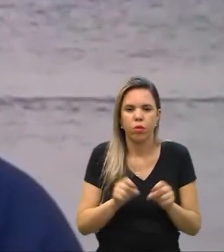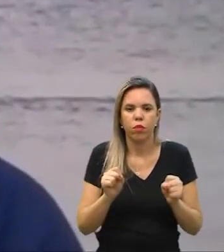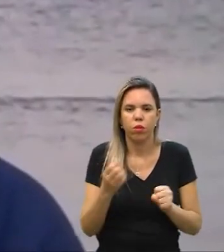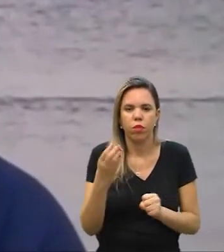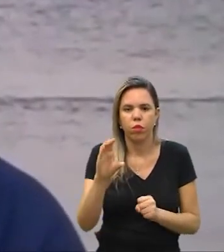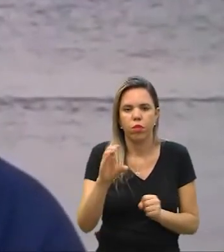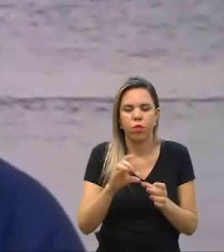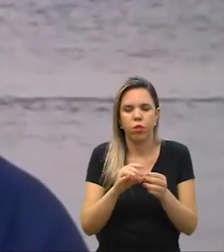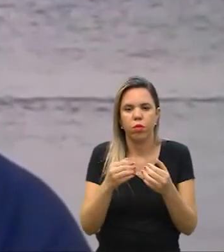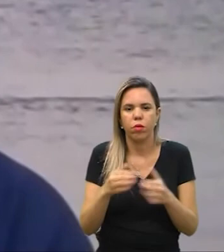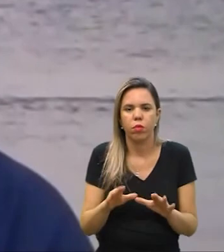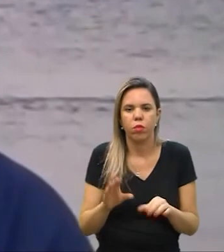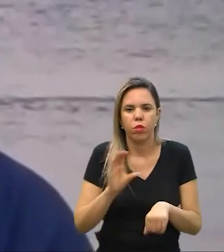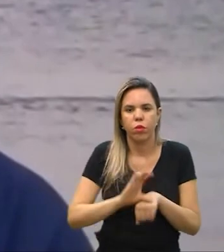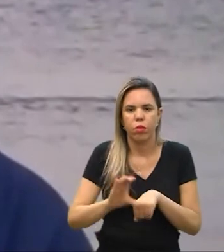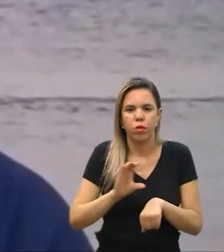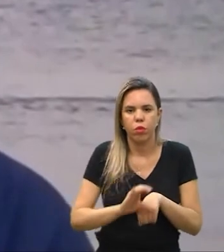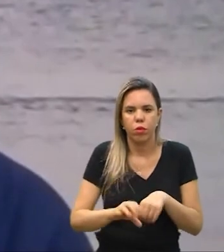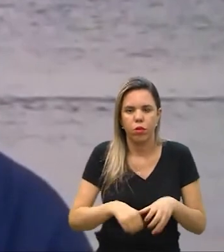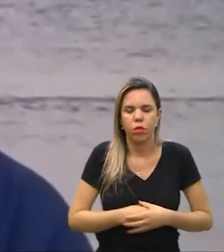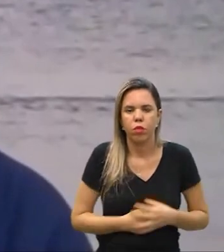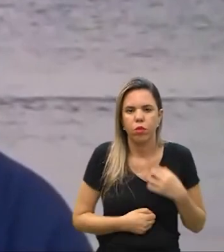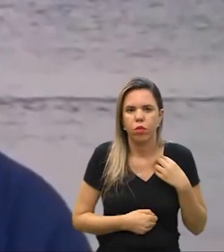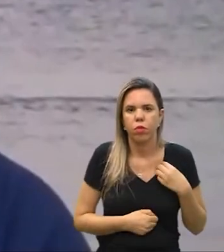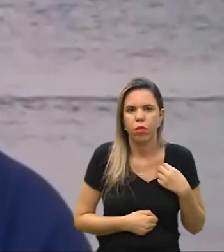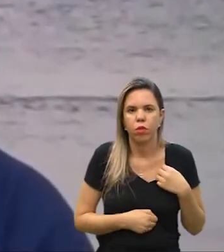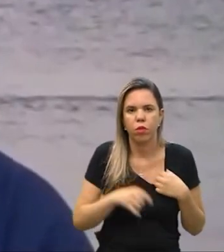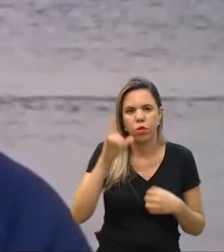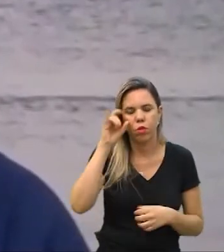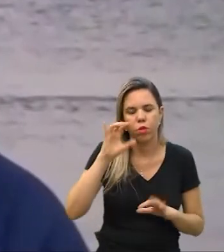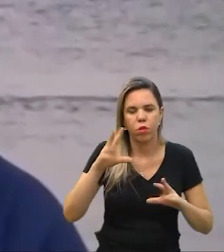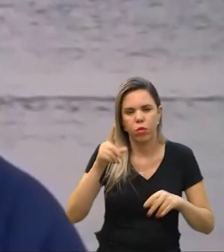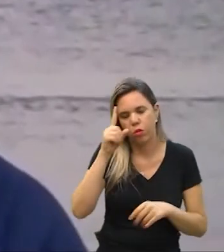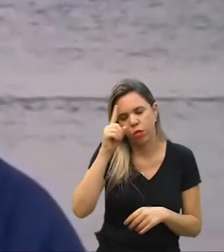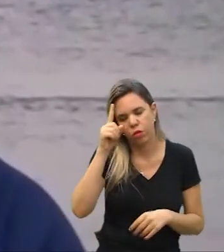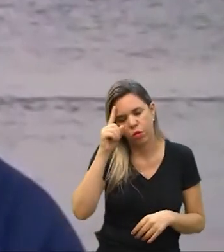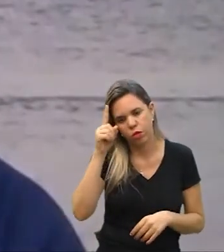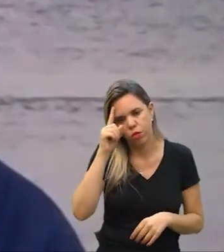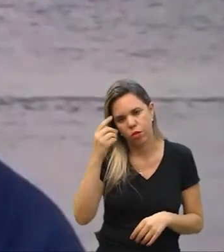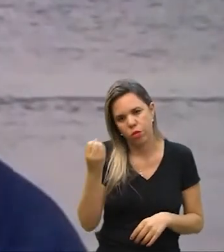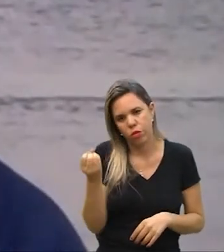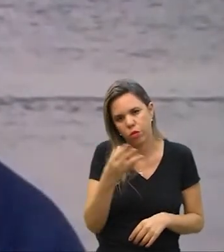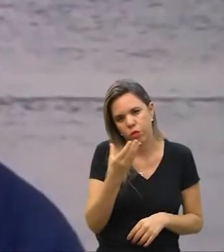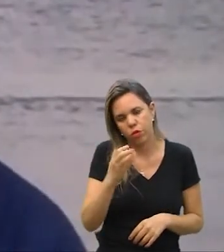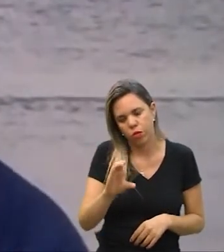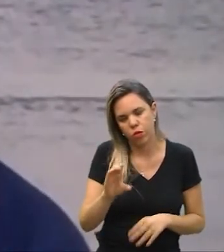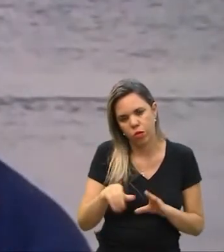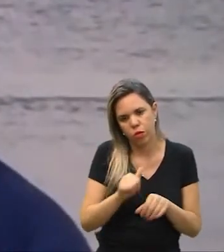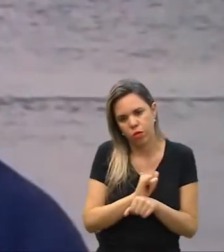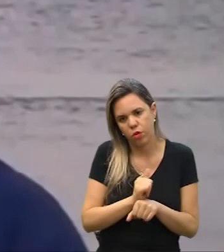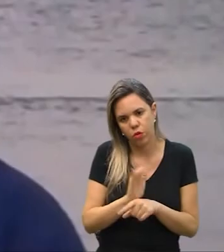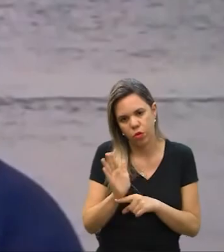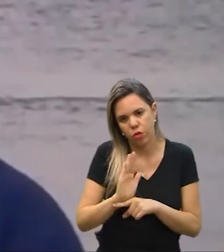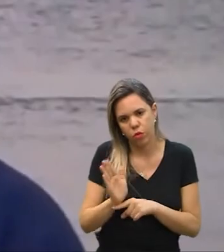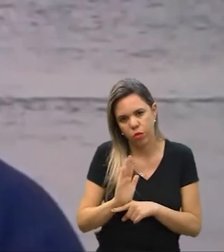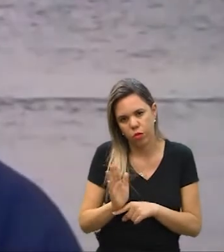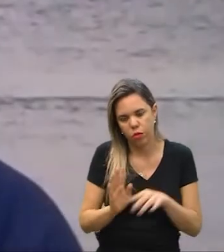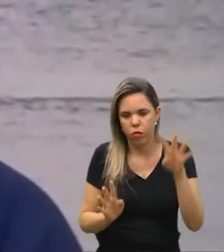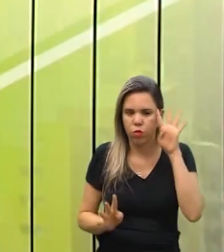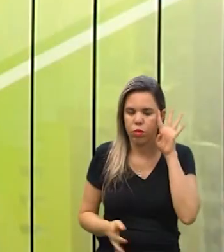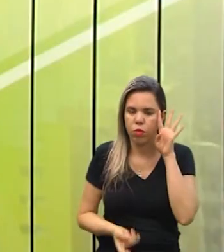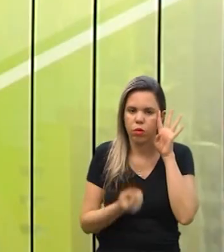lanço os cursos e tal. E o Instagram todos os dias tem post novo, e o YouTube tem vídeo de quarta e